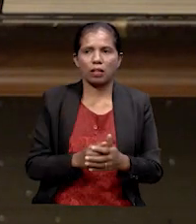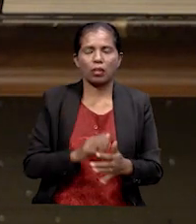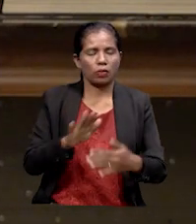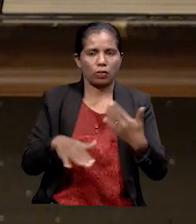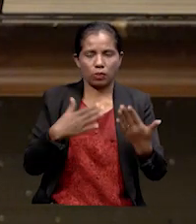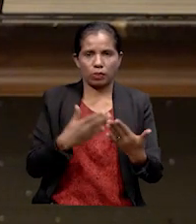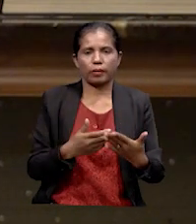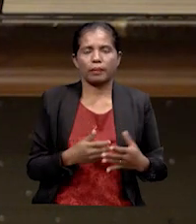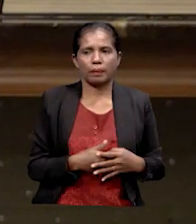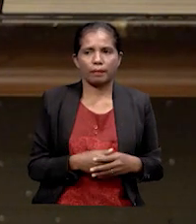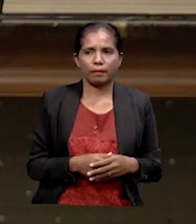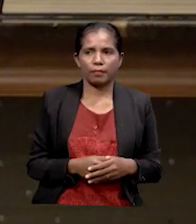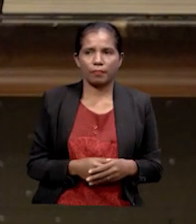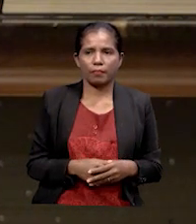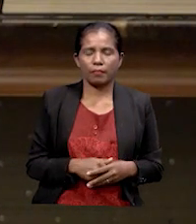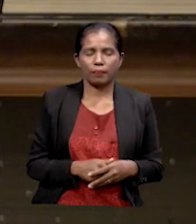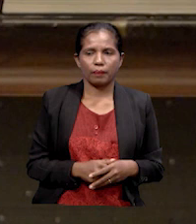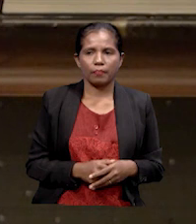zarné. E